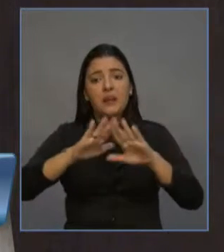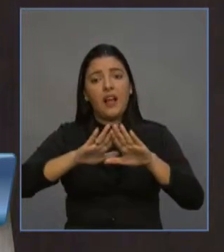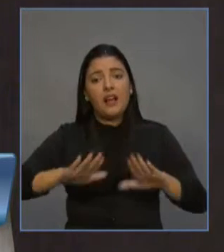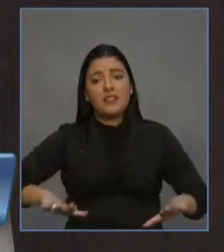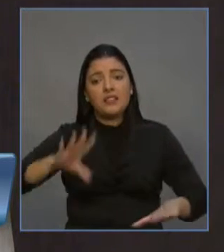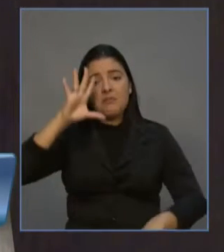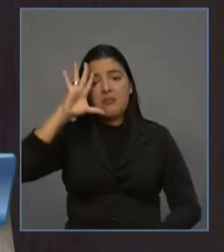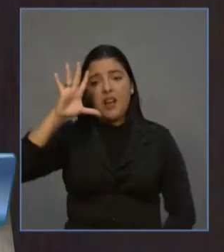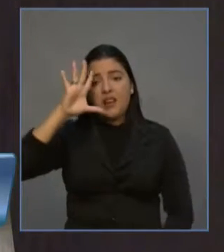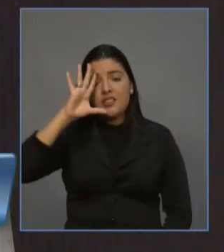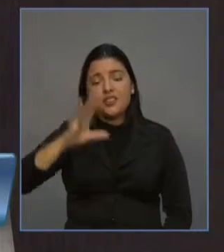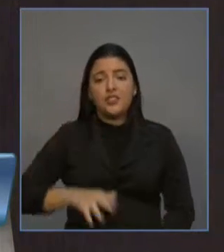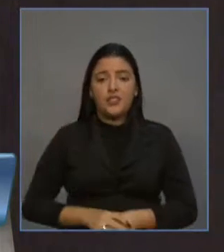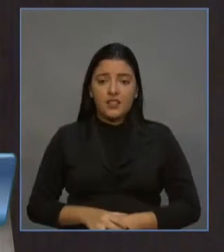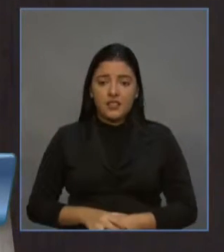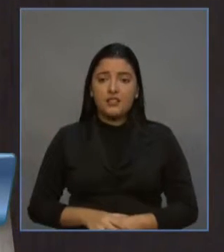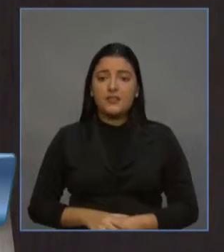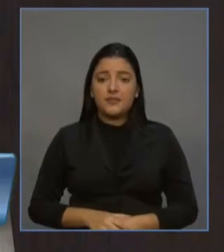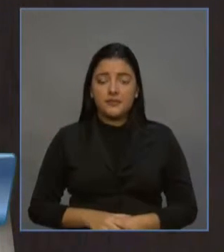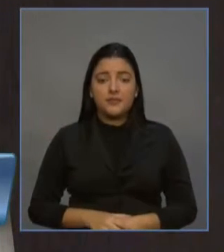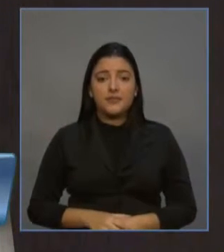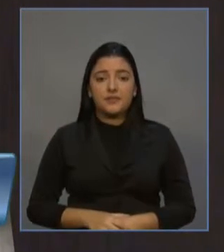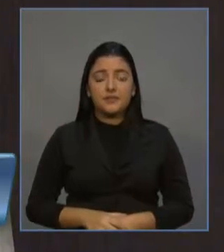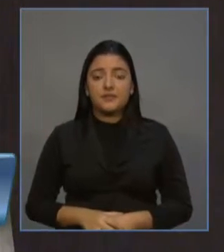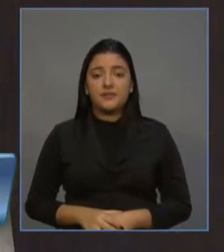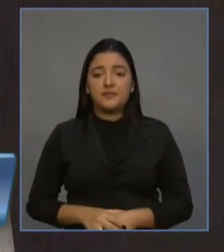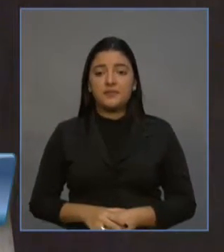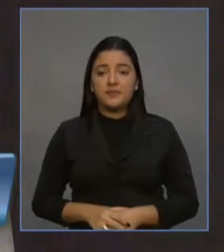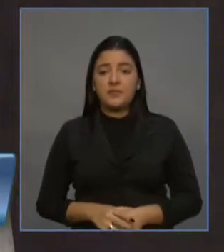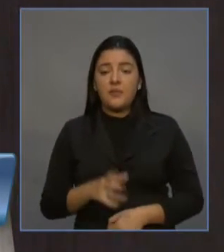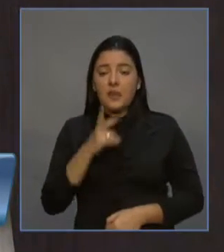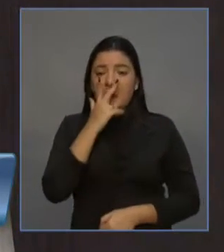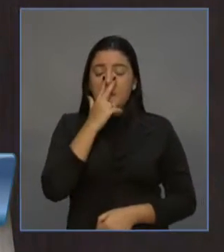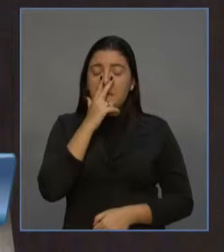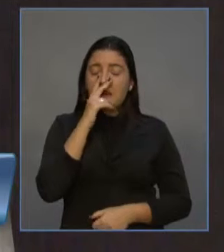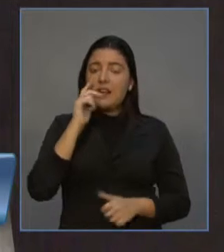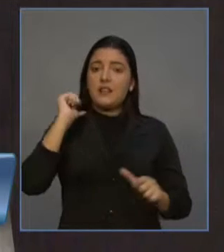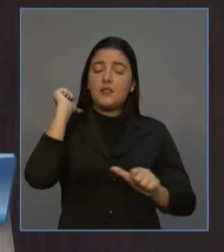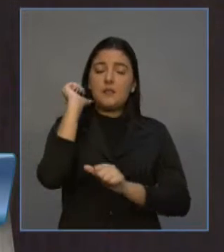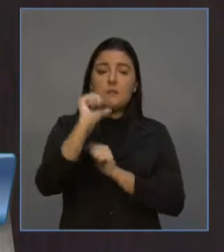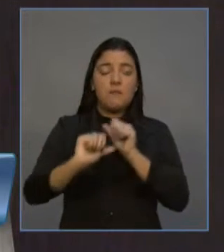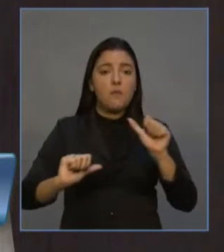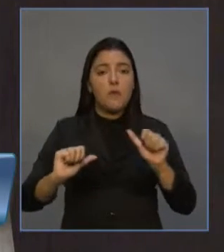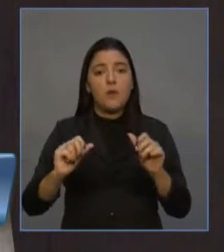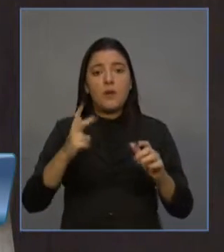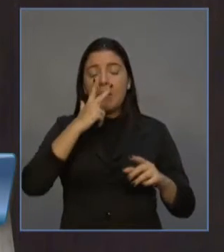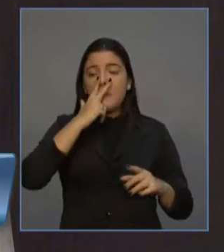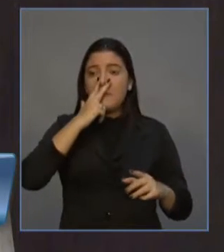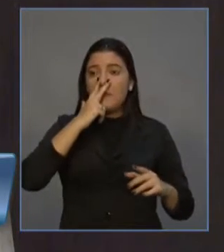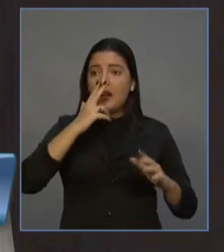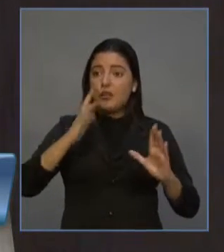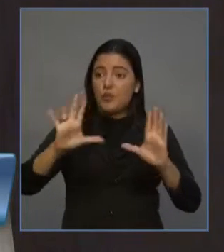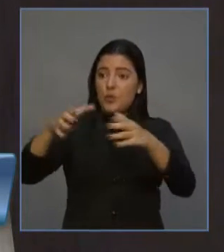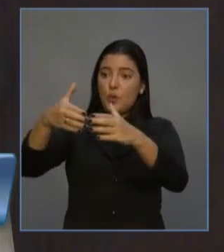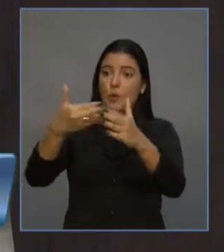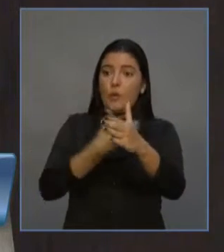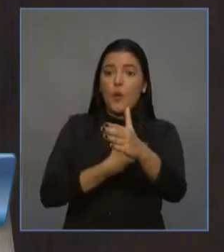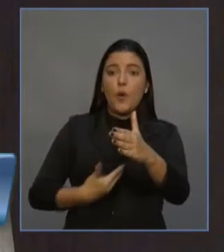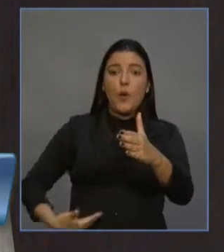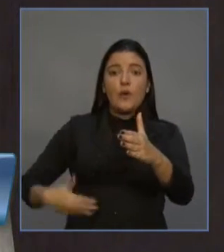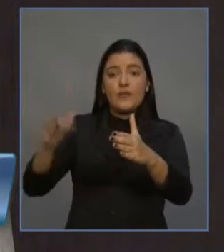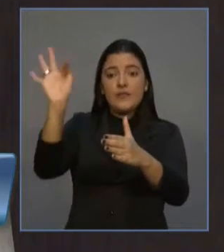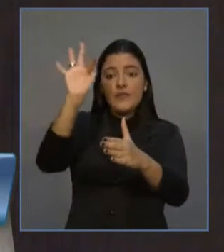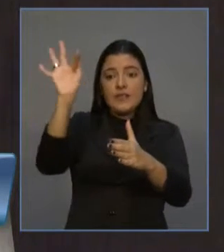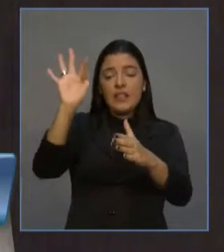Imagine essa violência política transformada em política de governo.